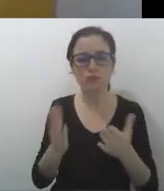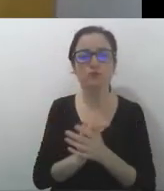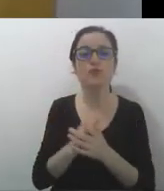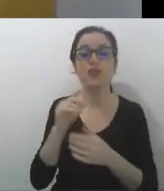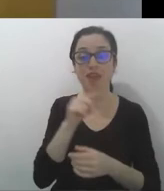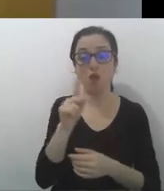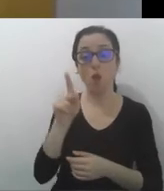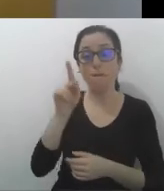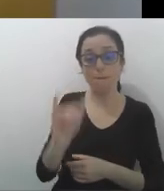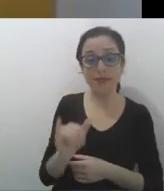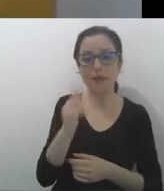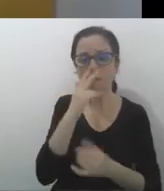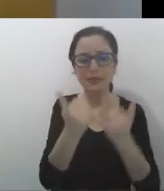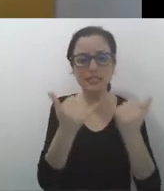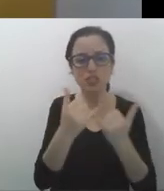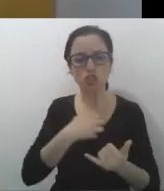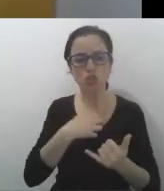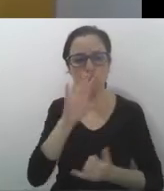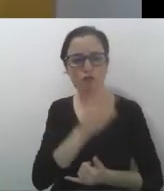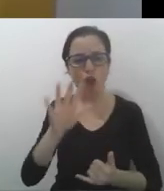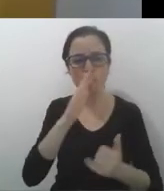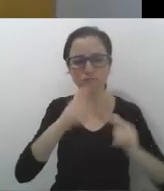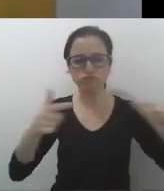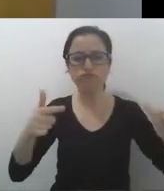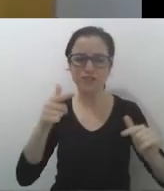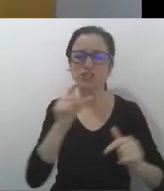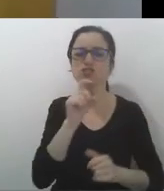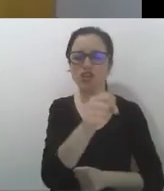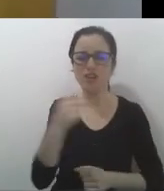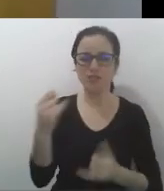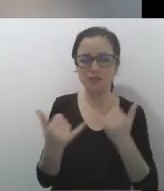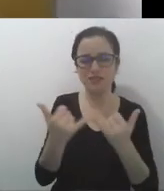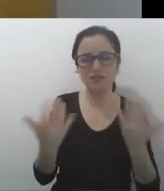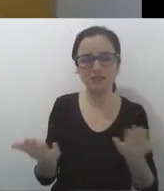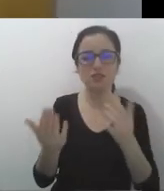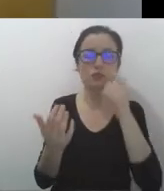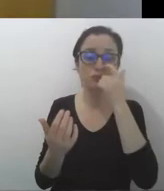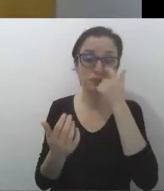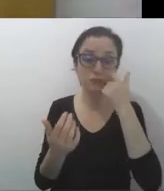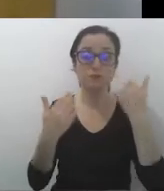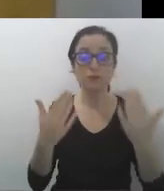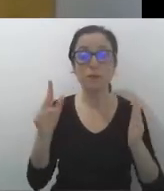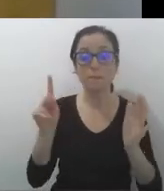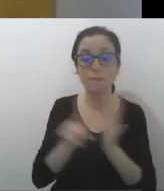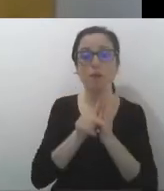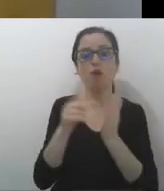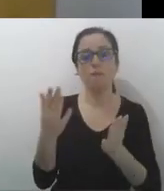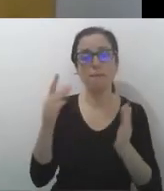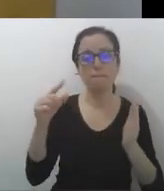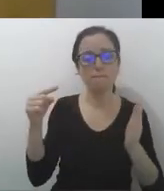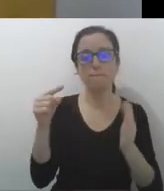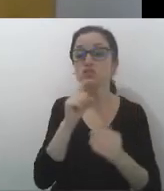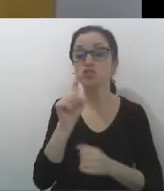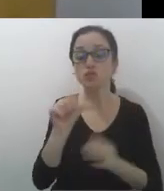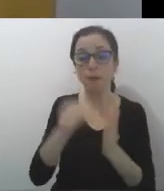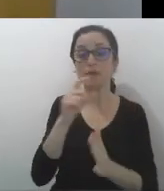Se ela se espelha nesse tipo de no tipo de geladeira, né? Na própria Cold Spot do